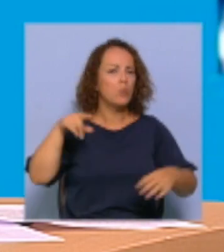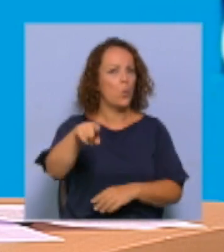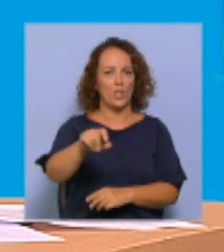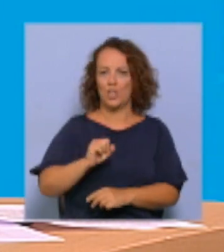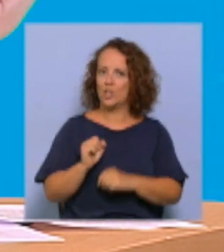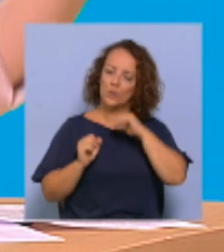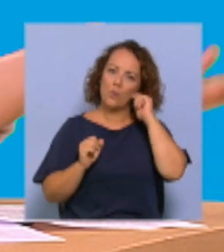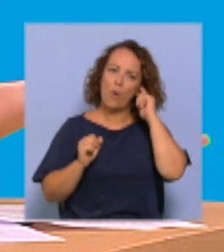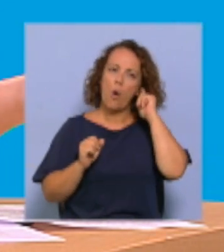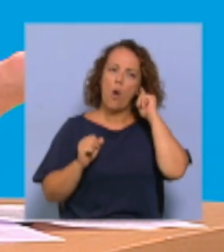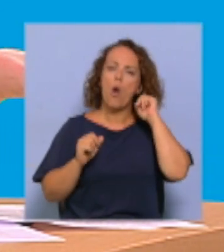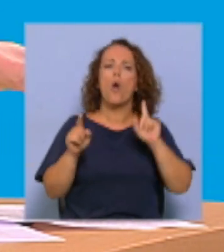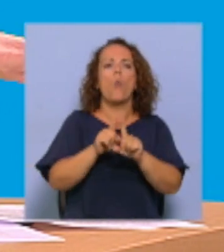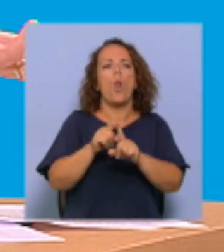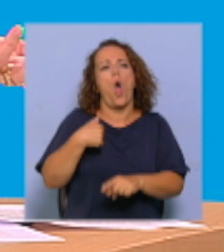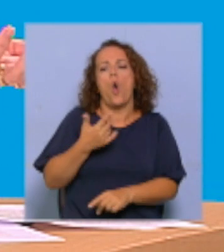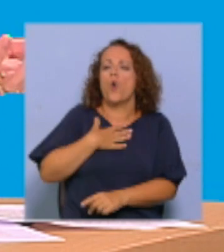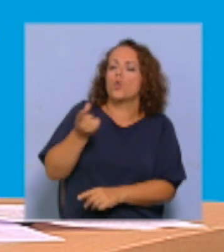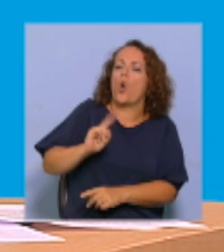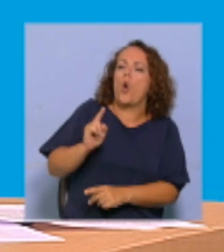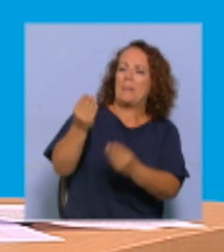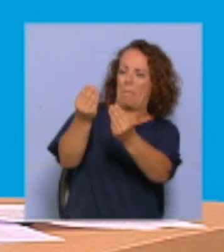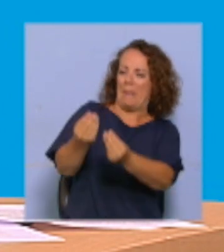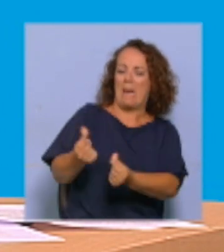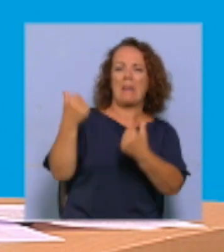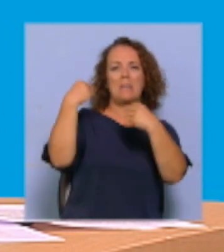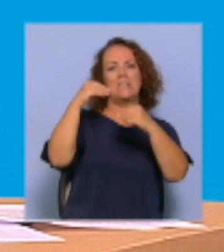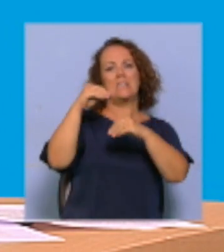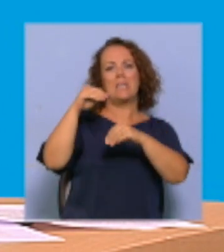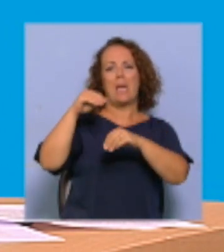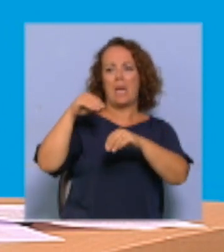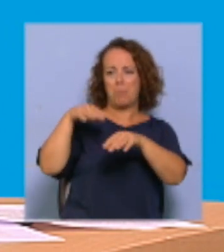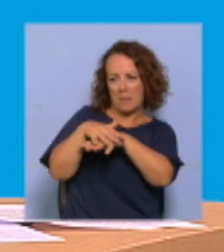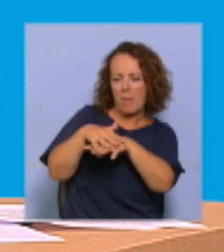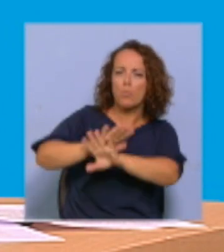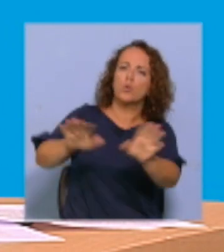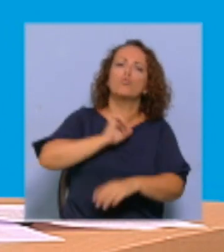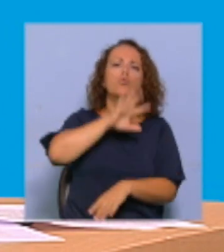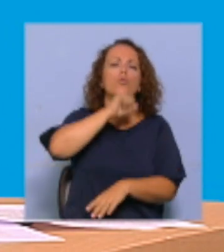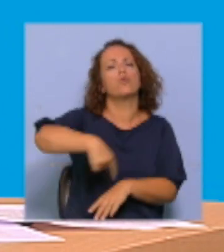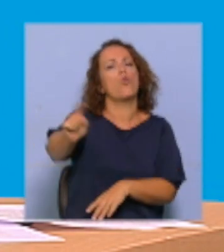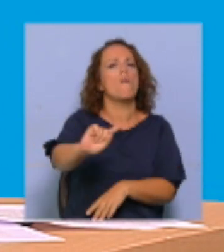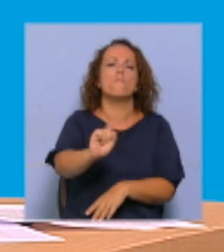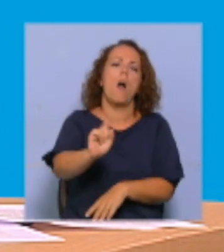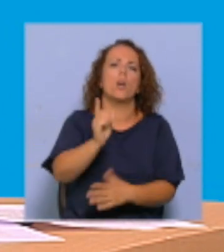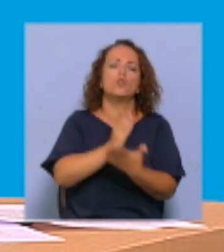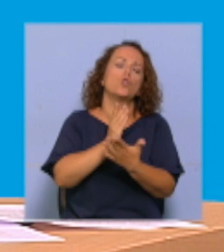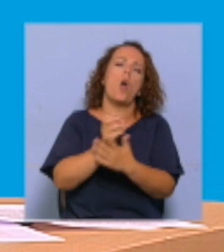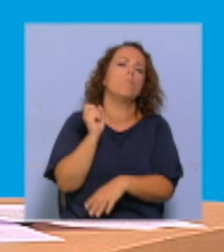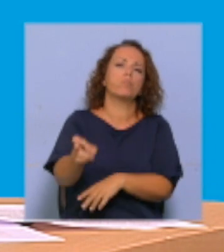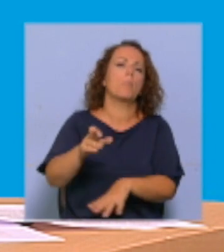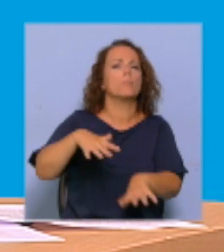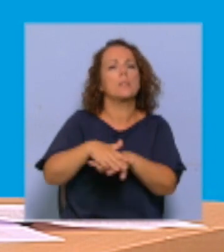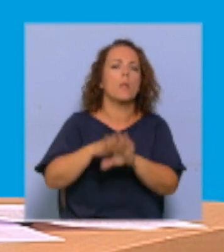ver com, não gosto como dão matemática e por isso os meus meninos não vão à escola por causa da matemática. Não tem nada.